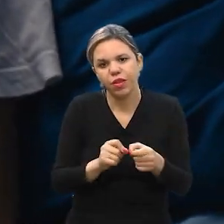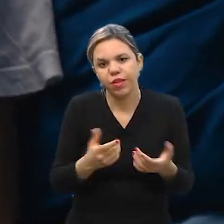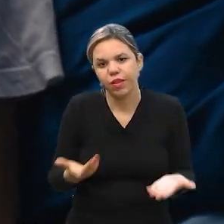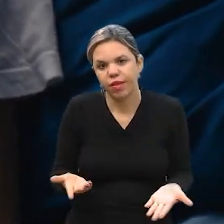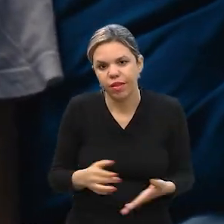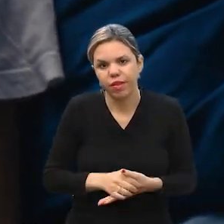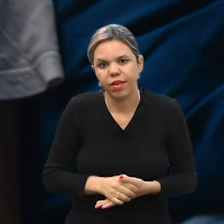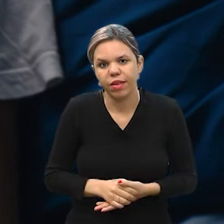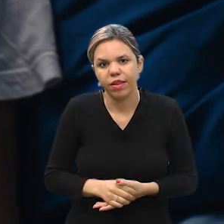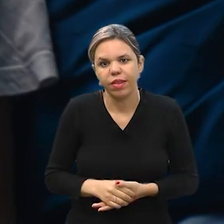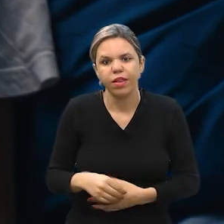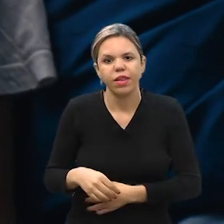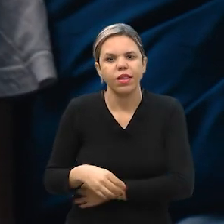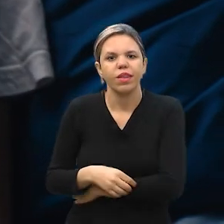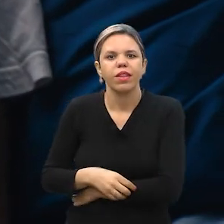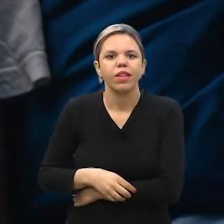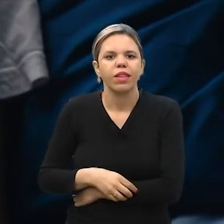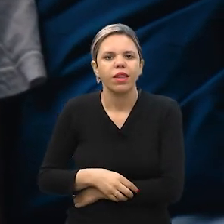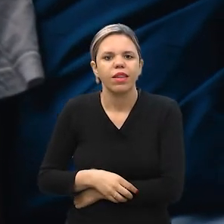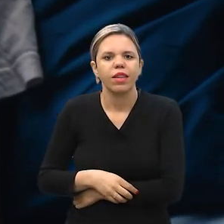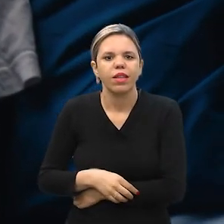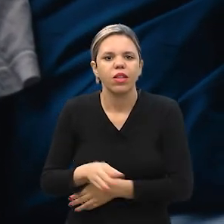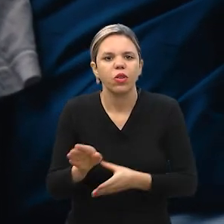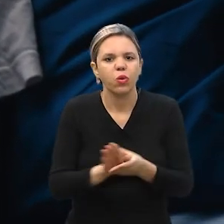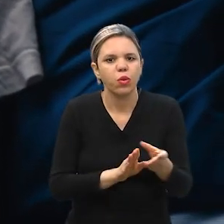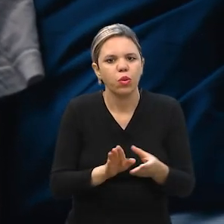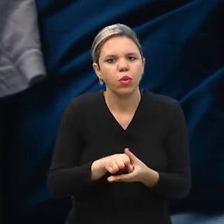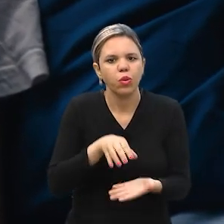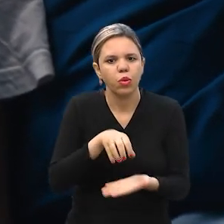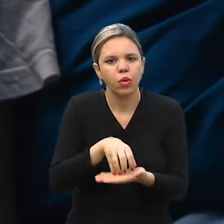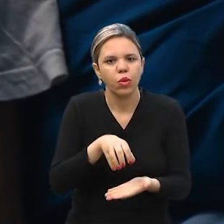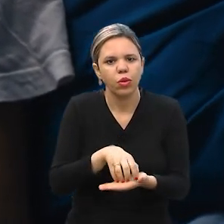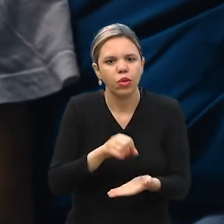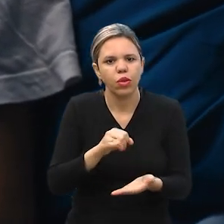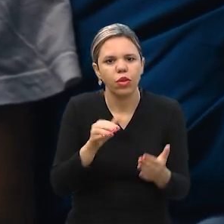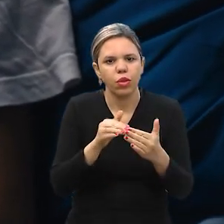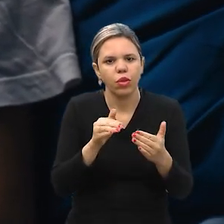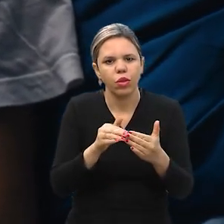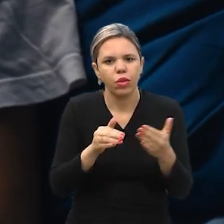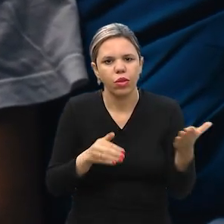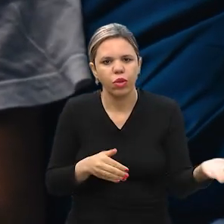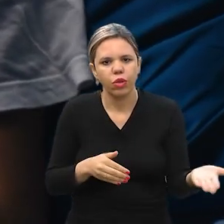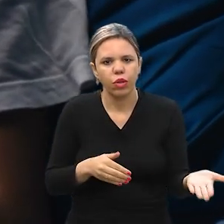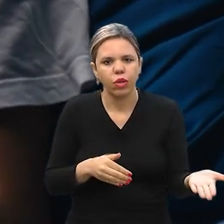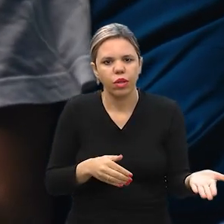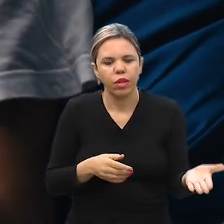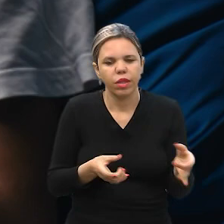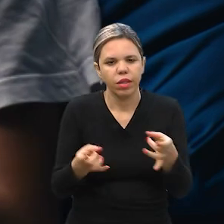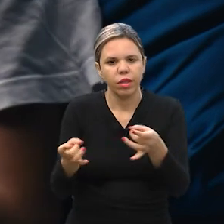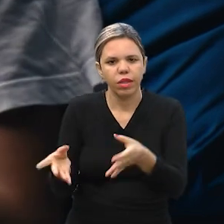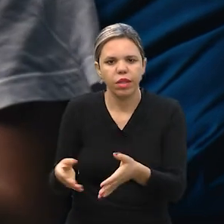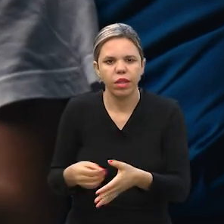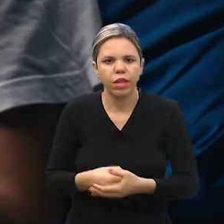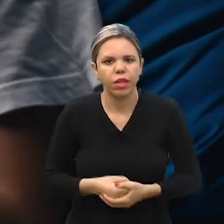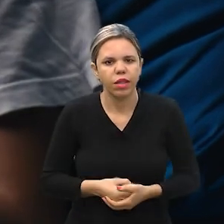eu não domino. Vamos mandar para o conselho departamental, se ele concorda que você saia.